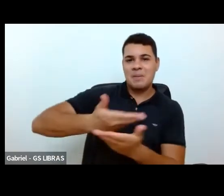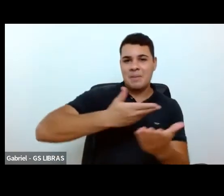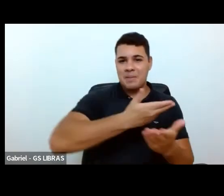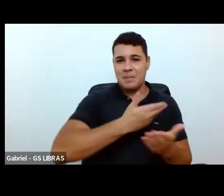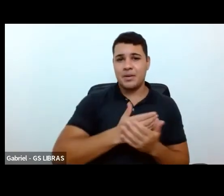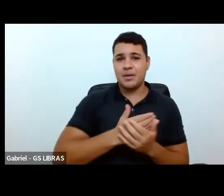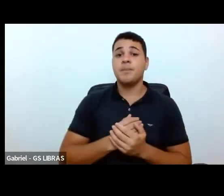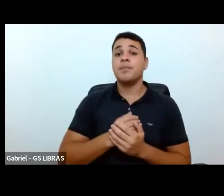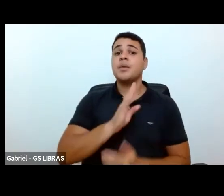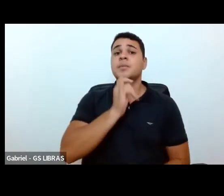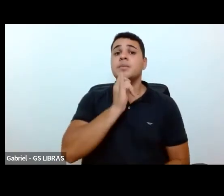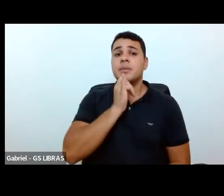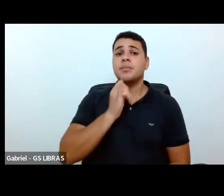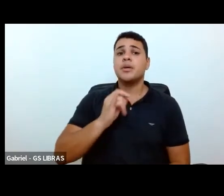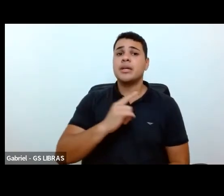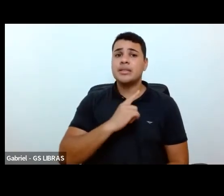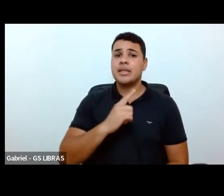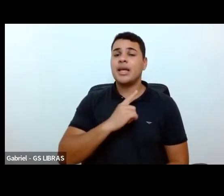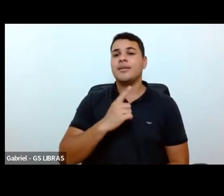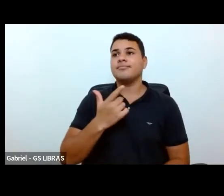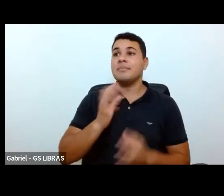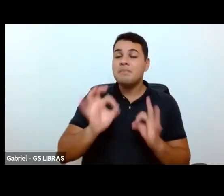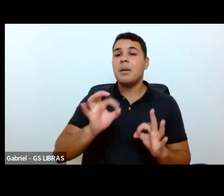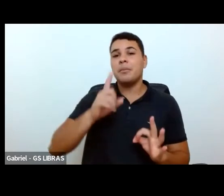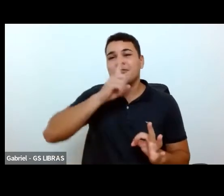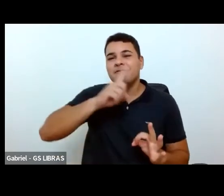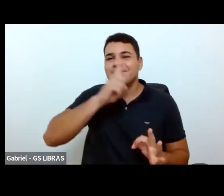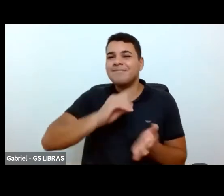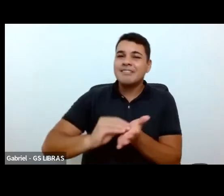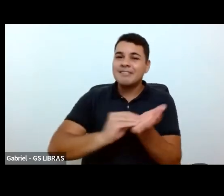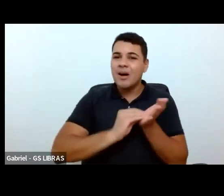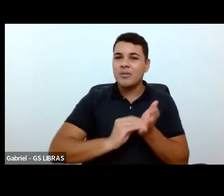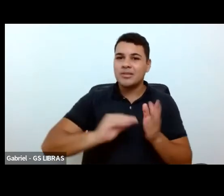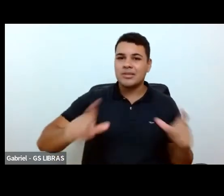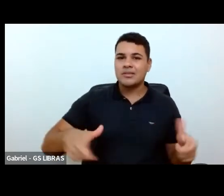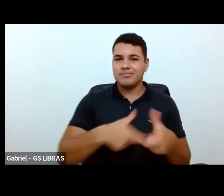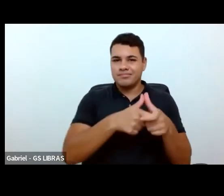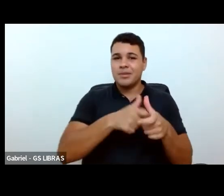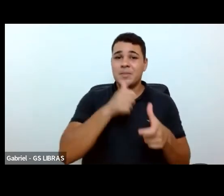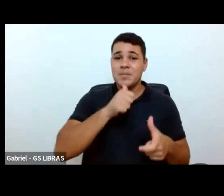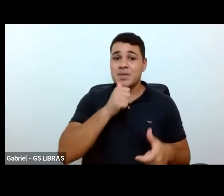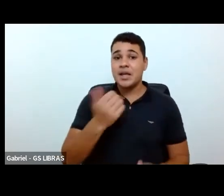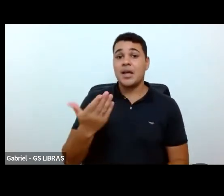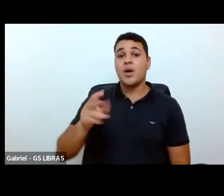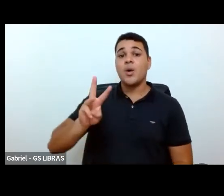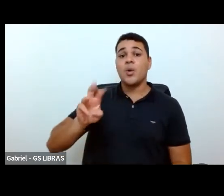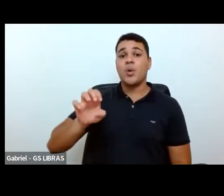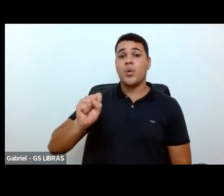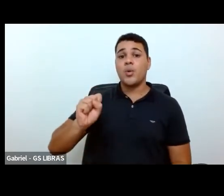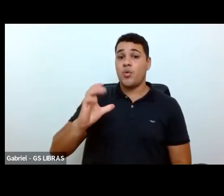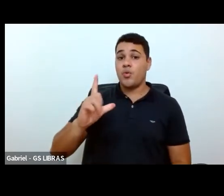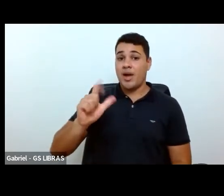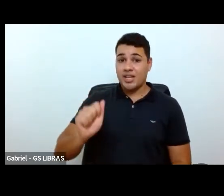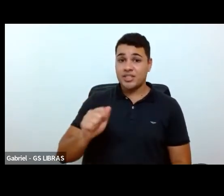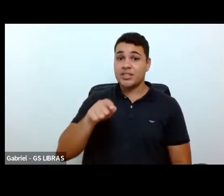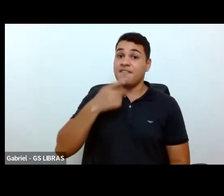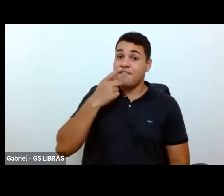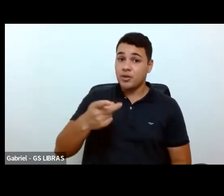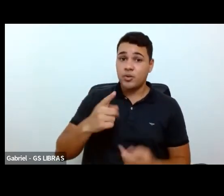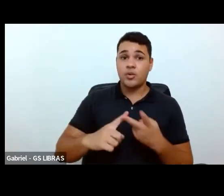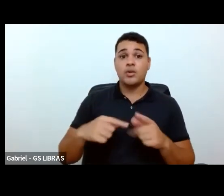uma ciência de mulher, né? Eu acho que quando o Escla fala e Celinha fala, né, eu me vejo muito